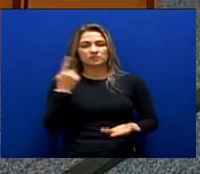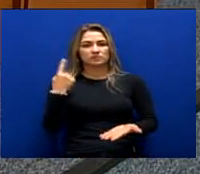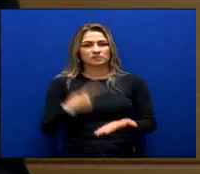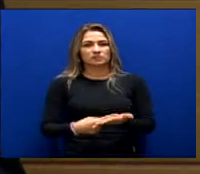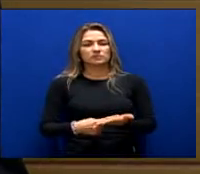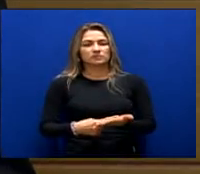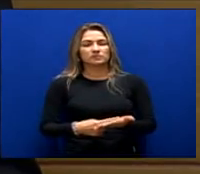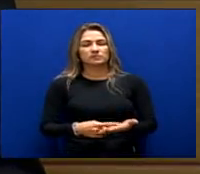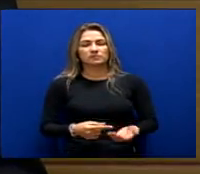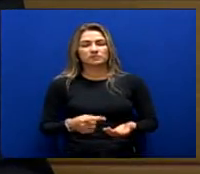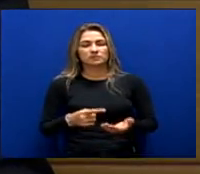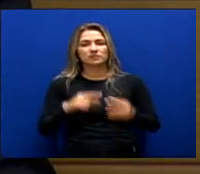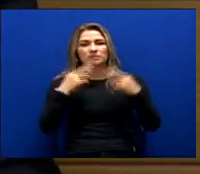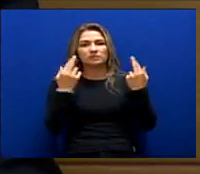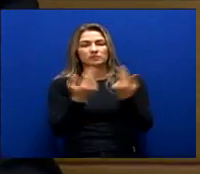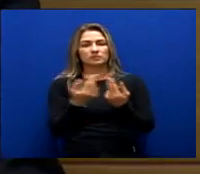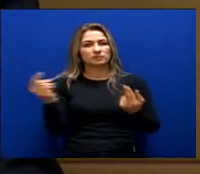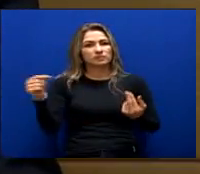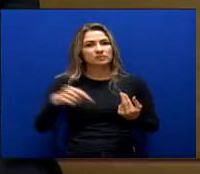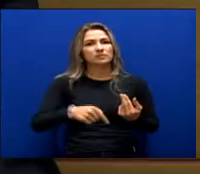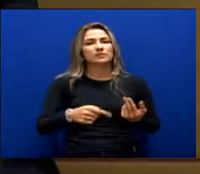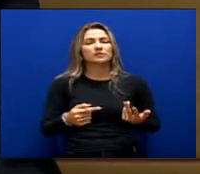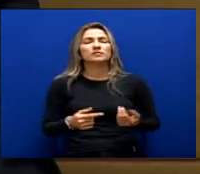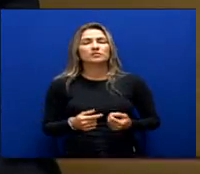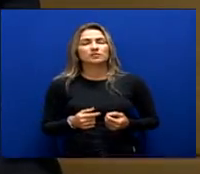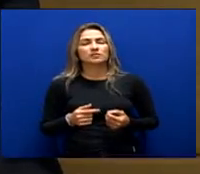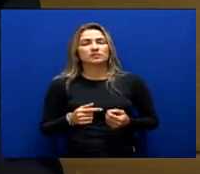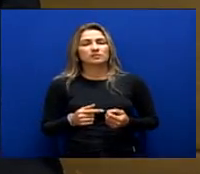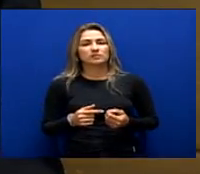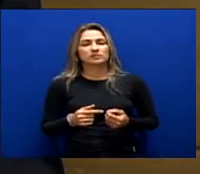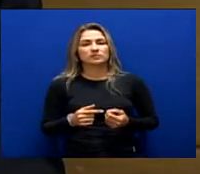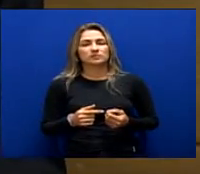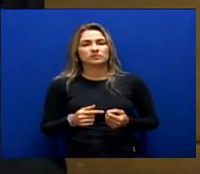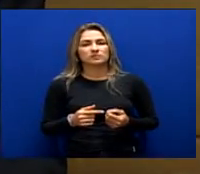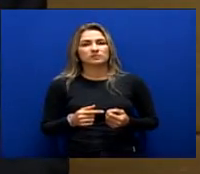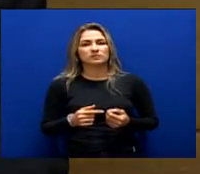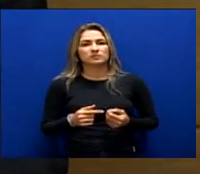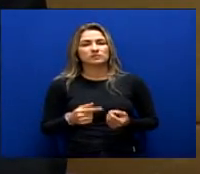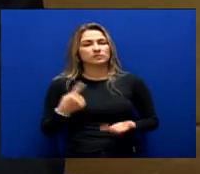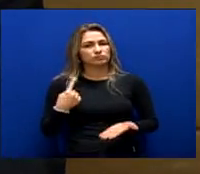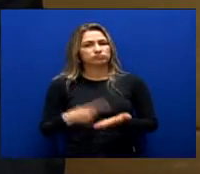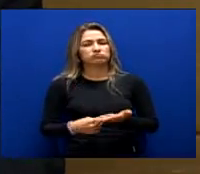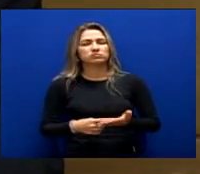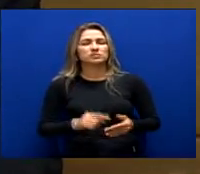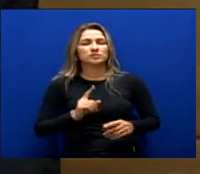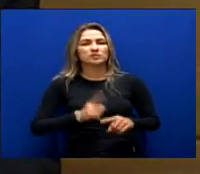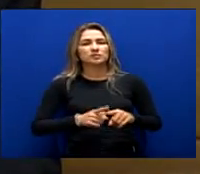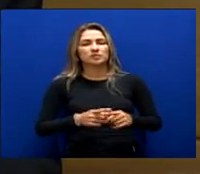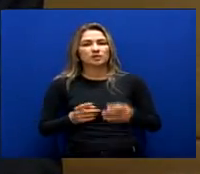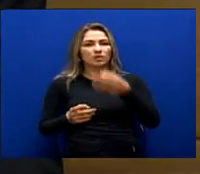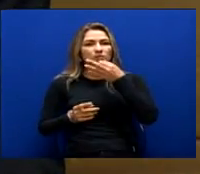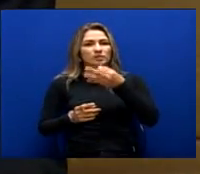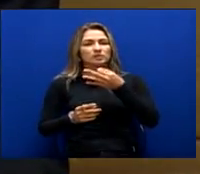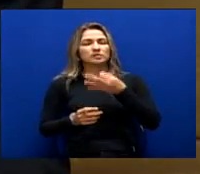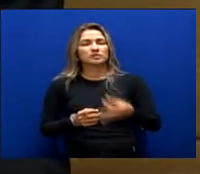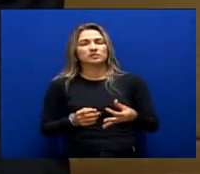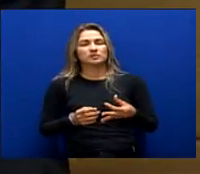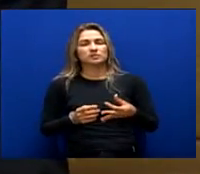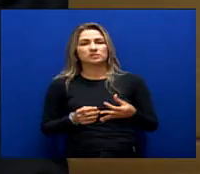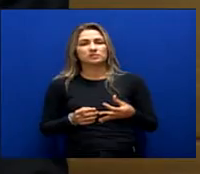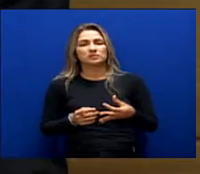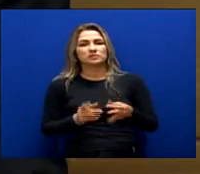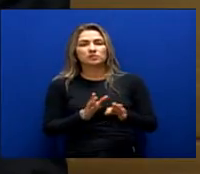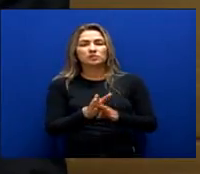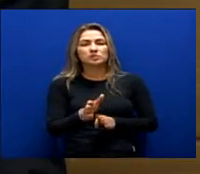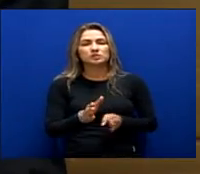a comparecer esta reunião grana porque acho importante levar todas essas sugestões para a comissão do tanque e vou